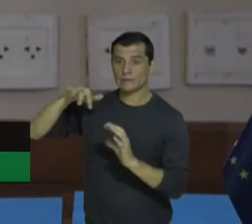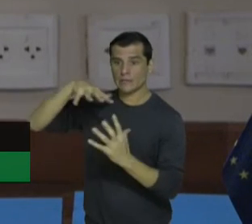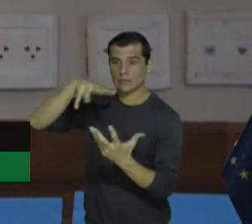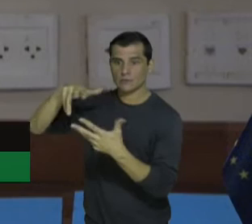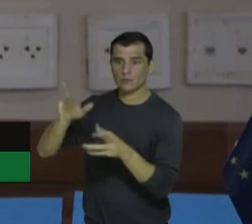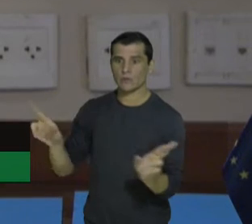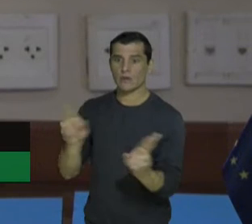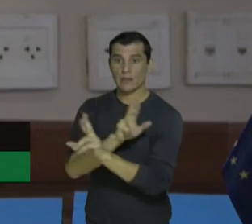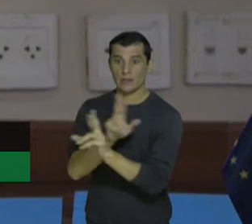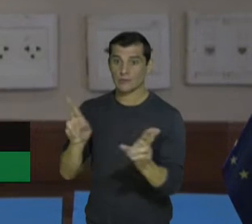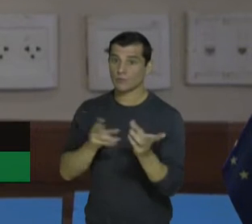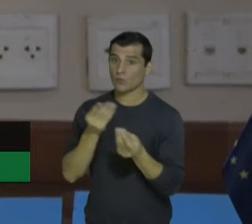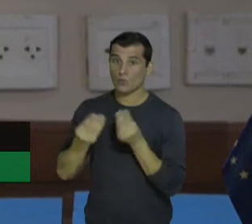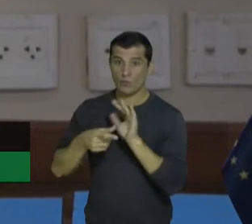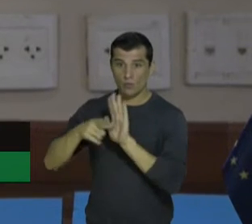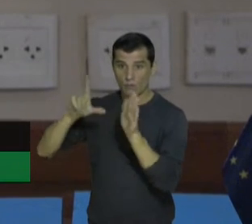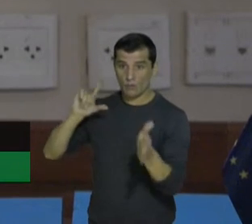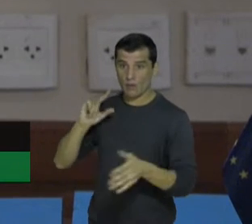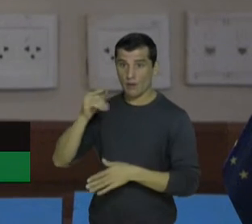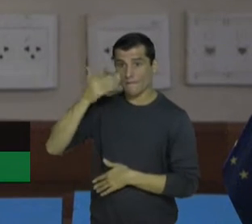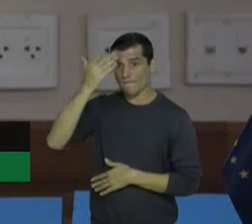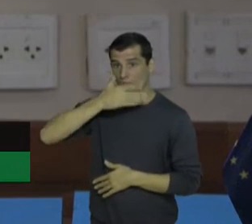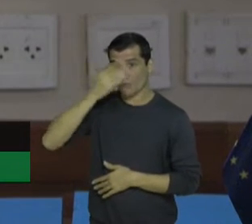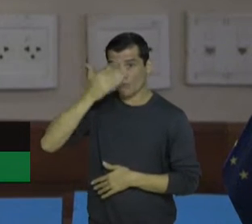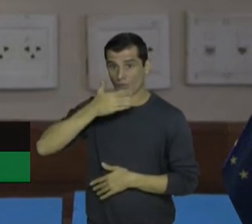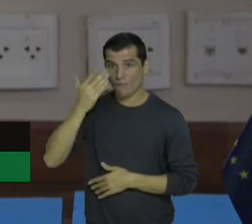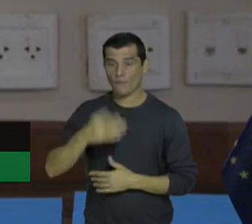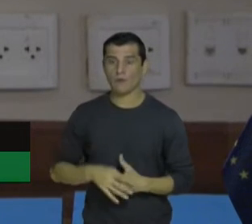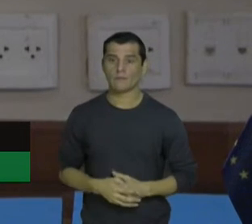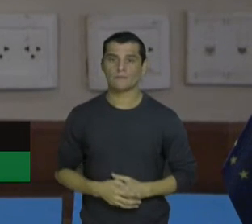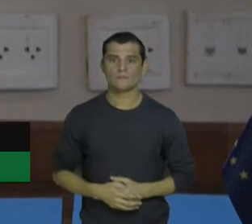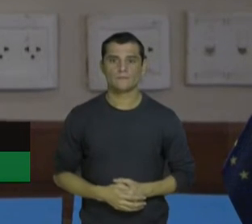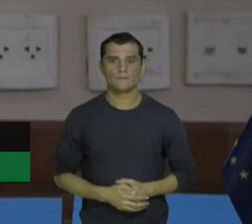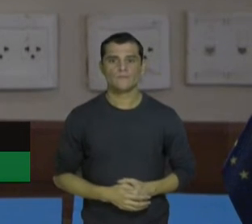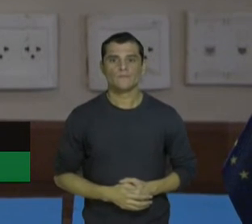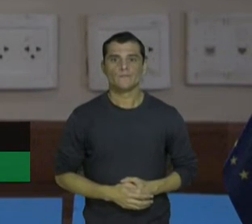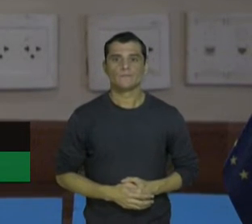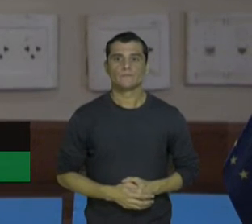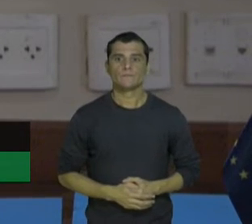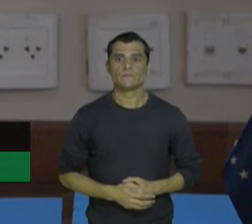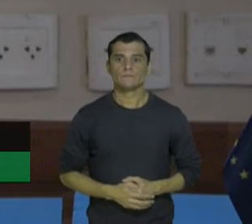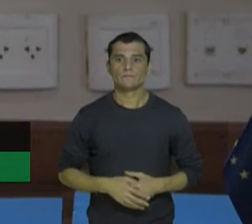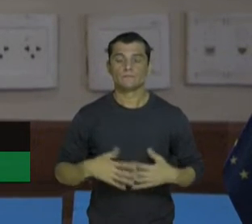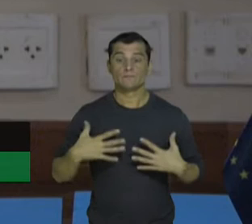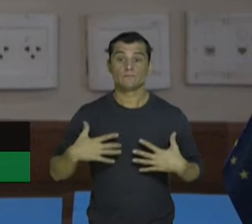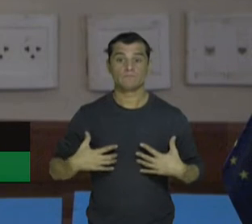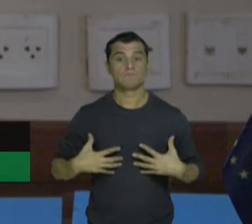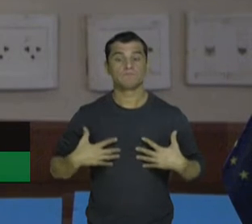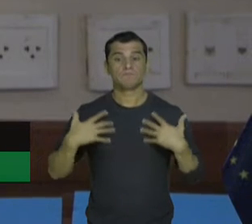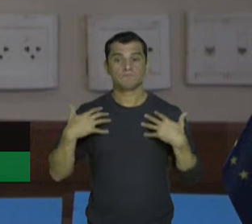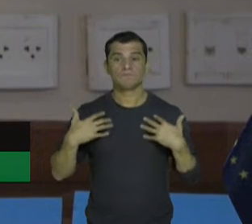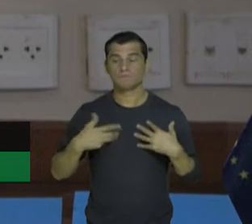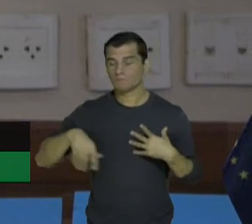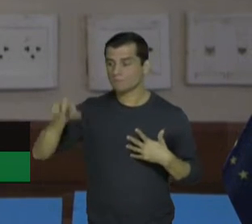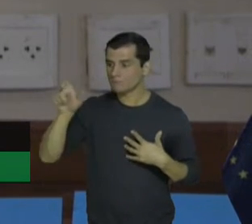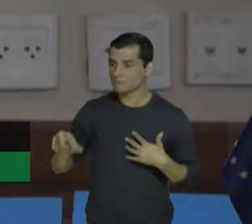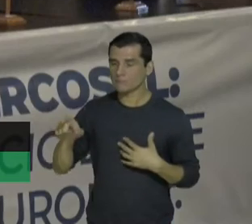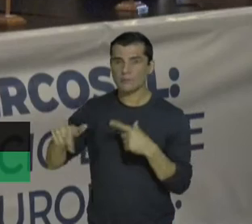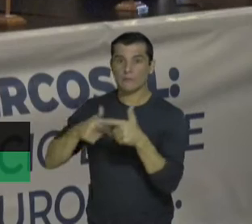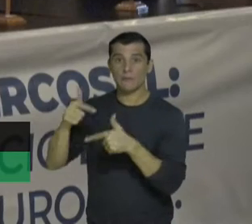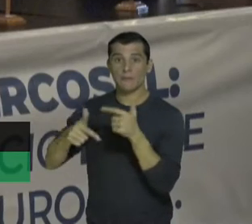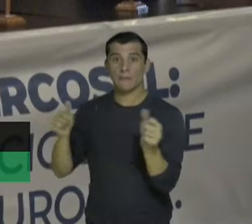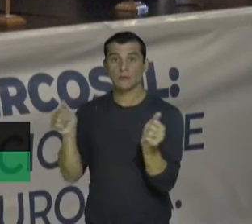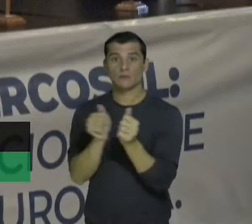Antes aqui então é uma honra para mim ter essas duas feras o Salmo e o o